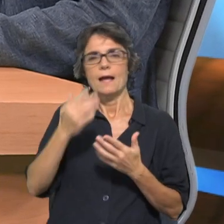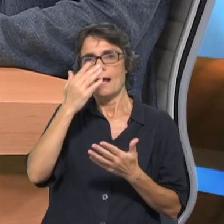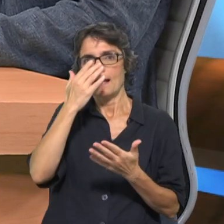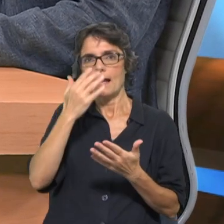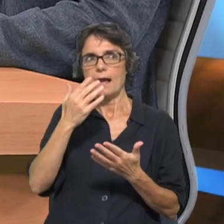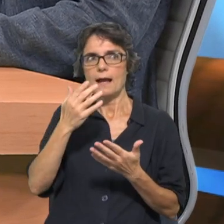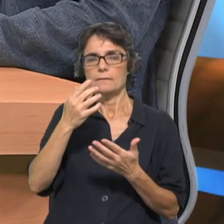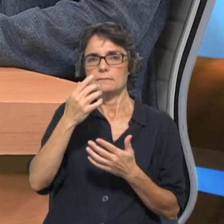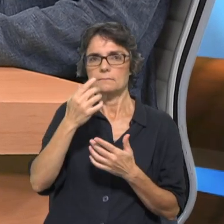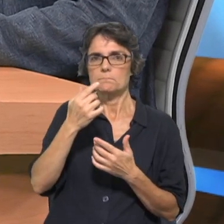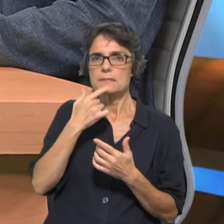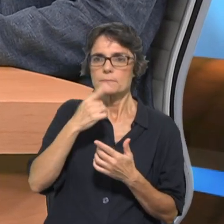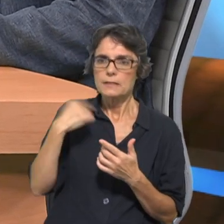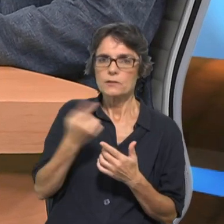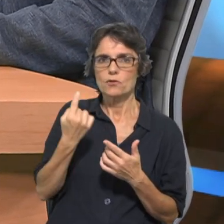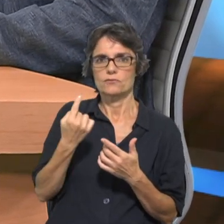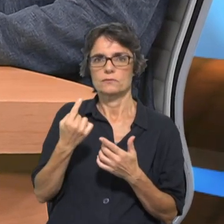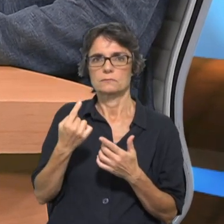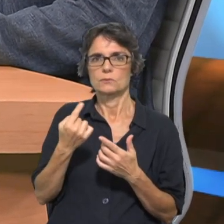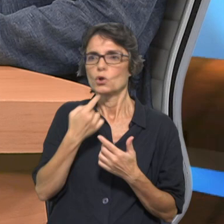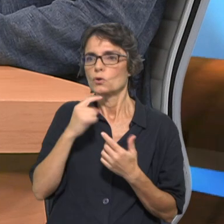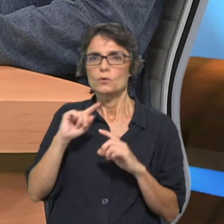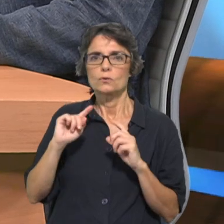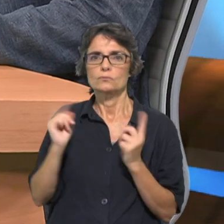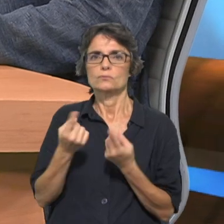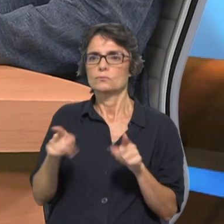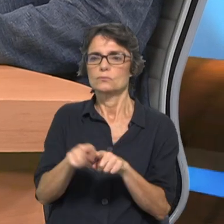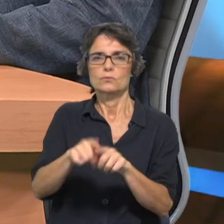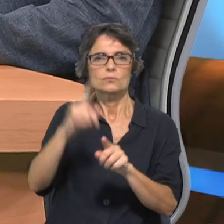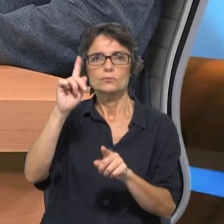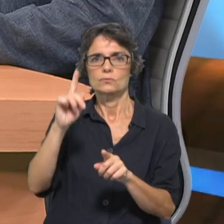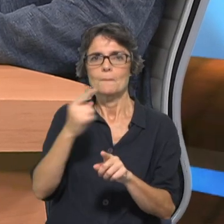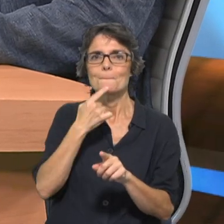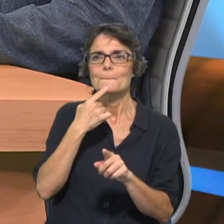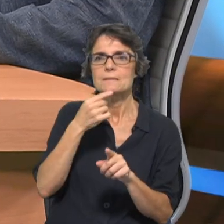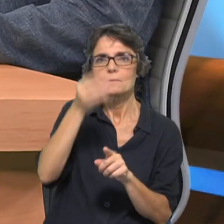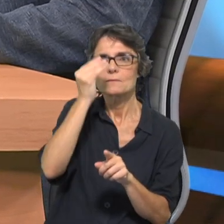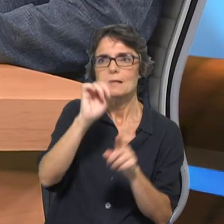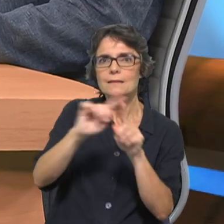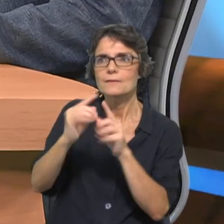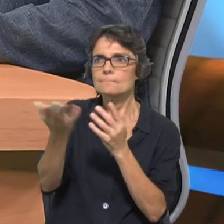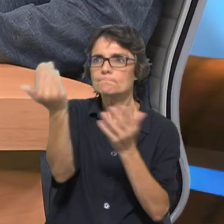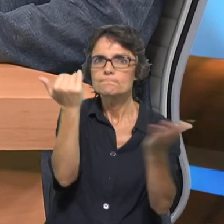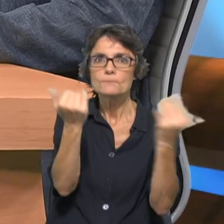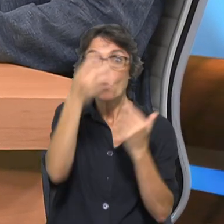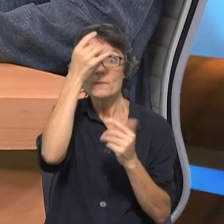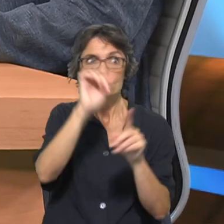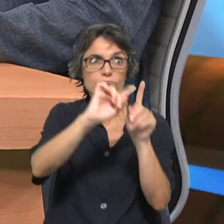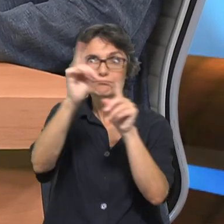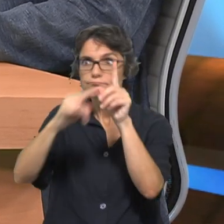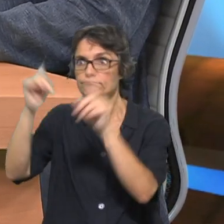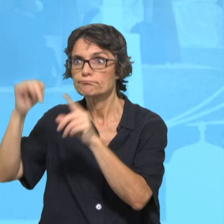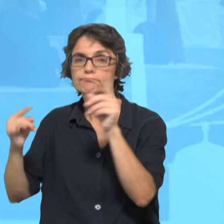alguma coisa que deste sínodo vai sair. Em vez de ser uma única voz, vai ser uma polifonia